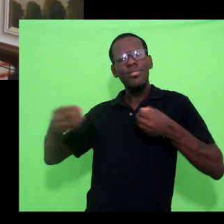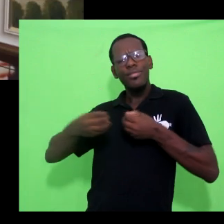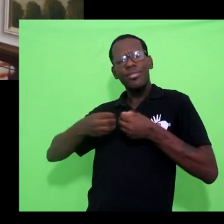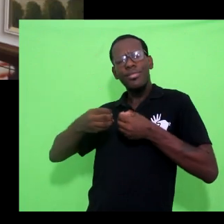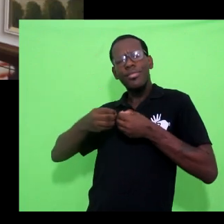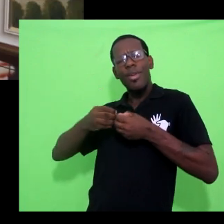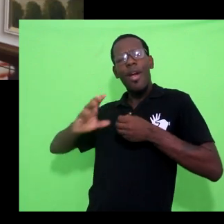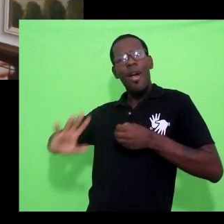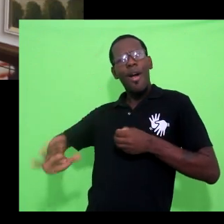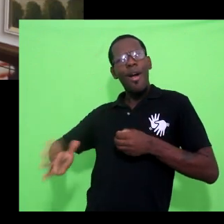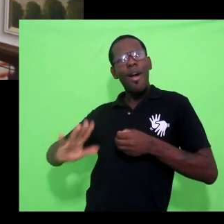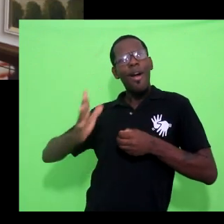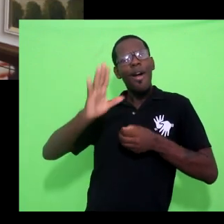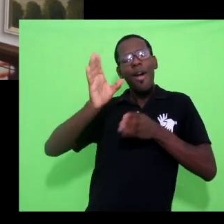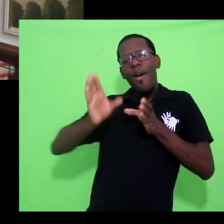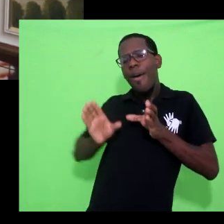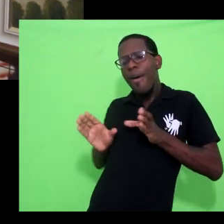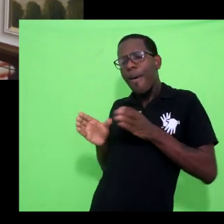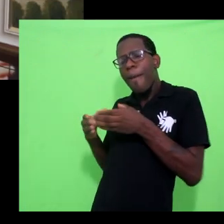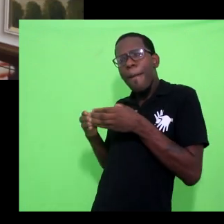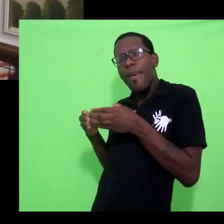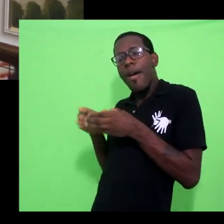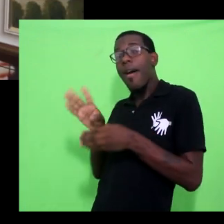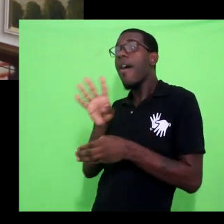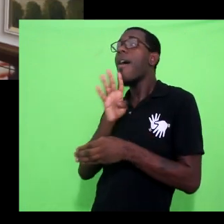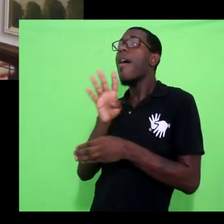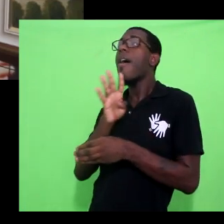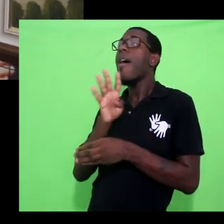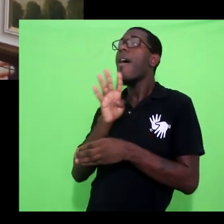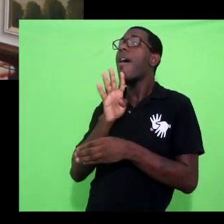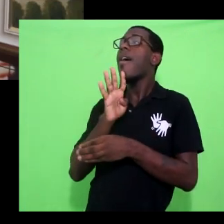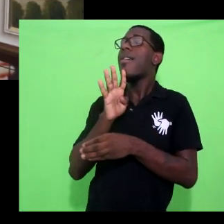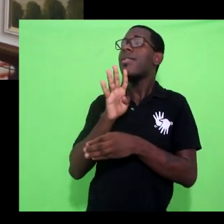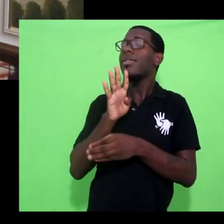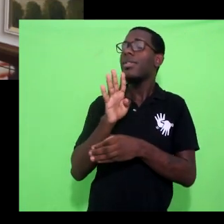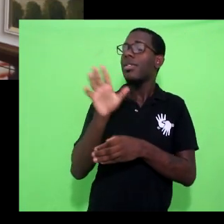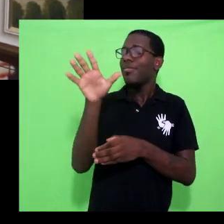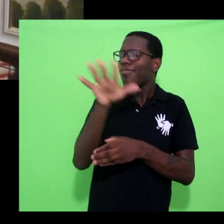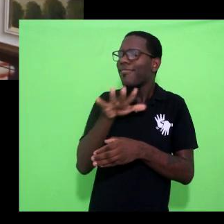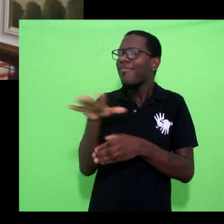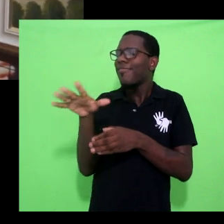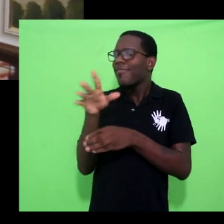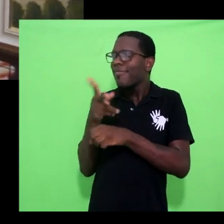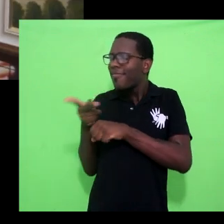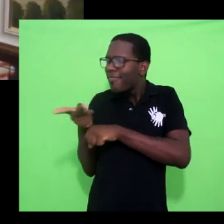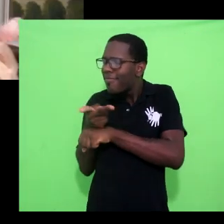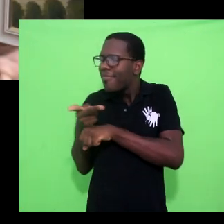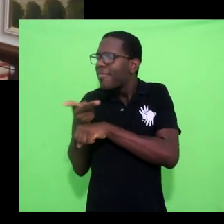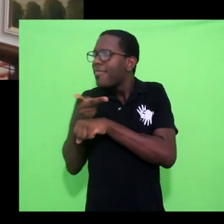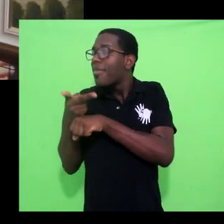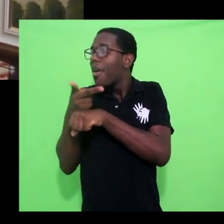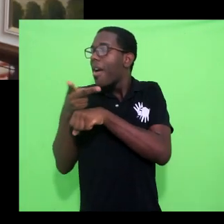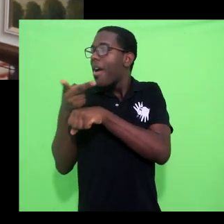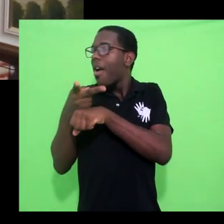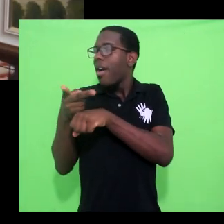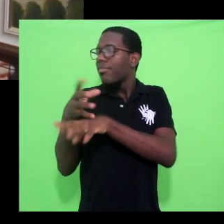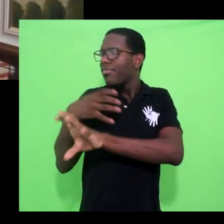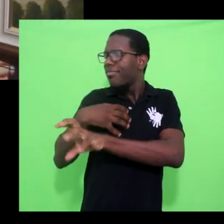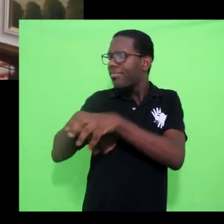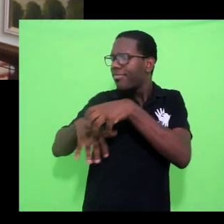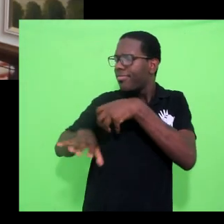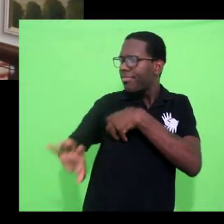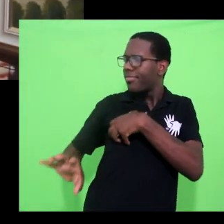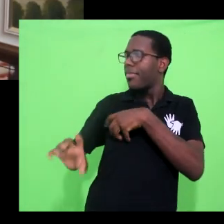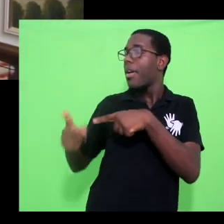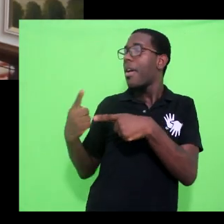novos produtores. Se o Instituto conseguir se aproximar da universidade e principalmente das comunidades, né,